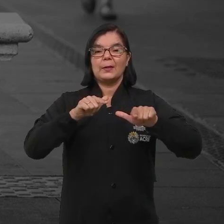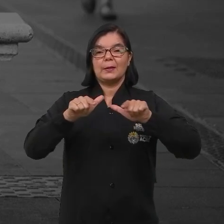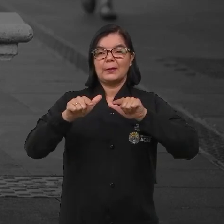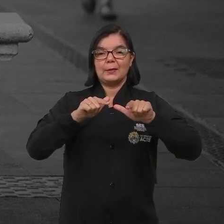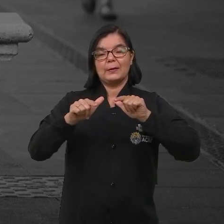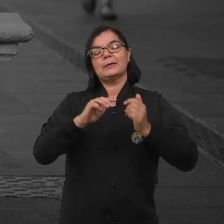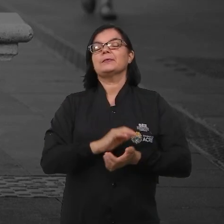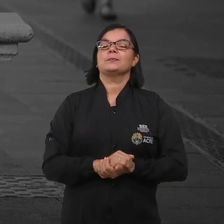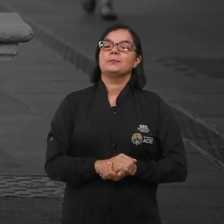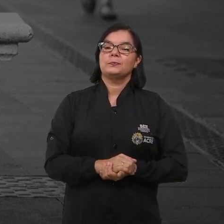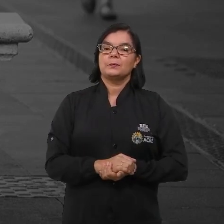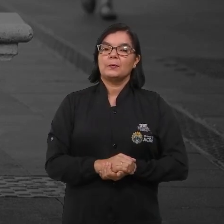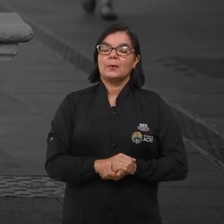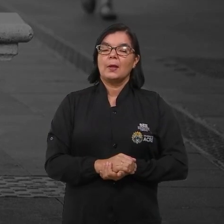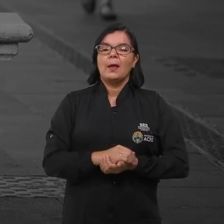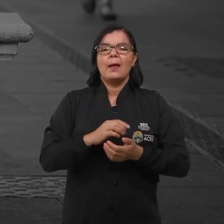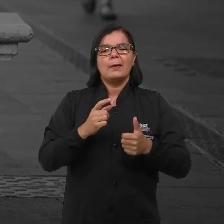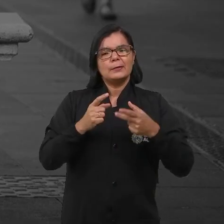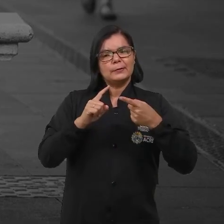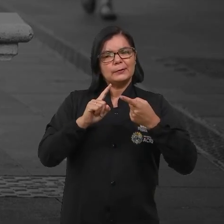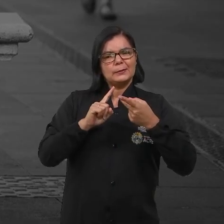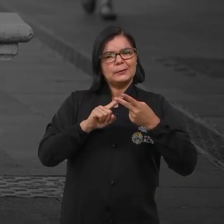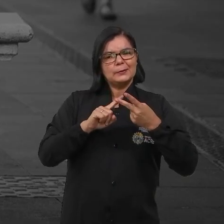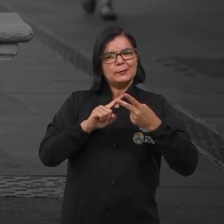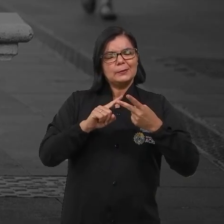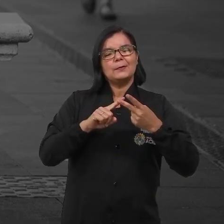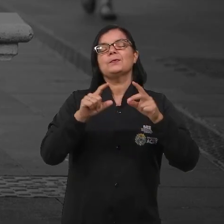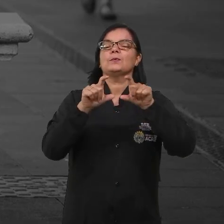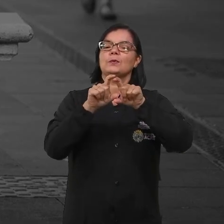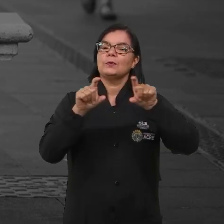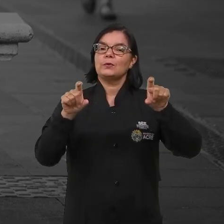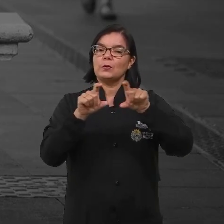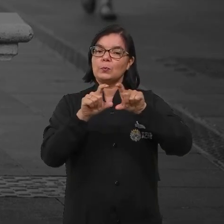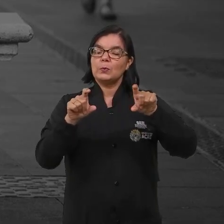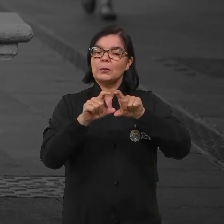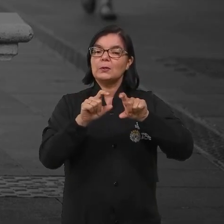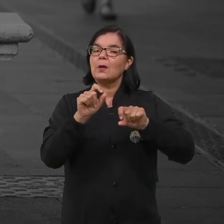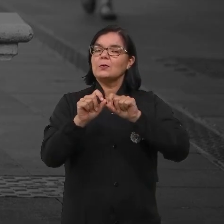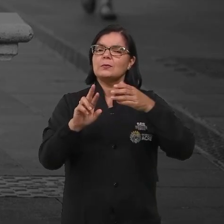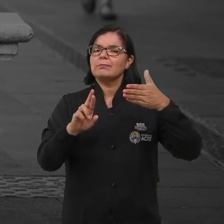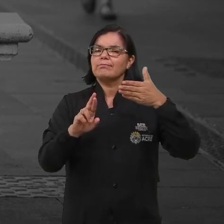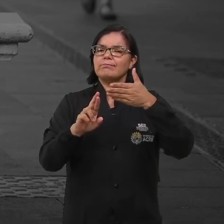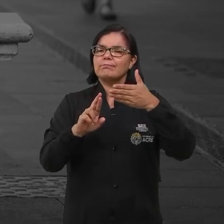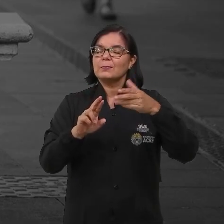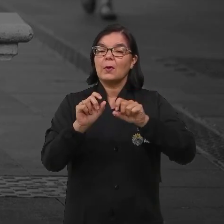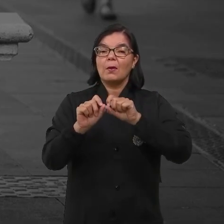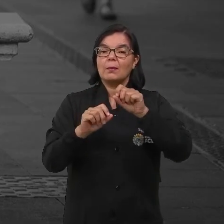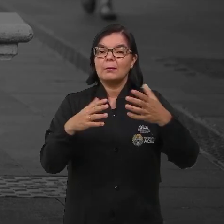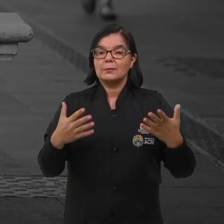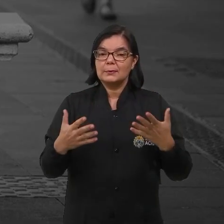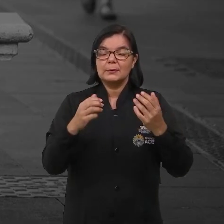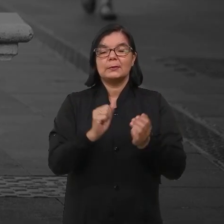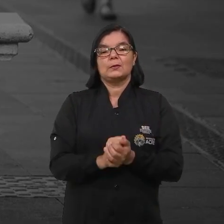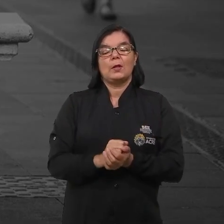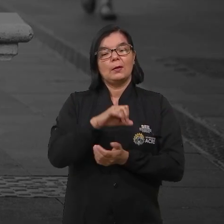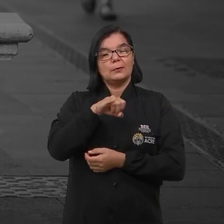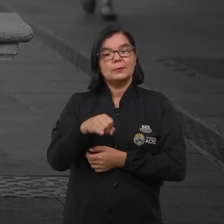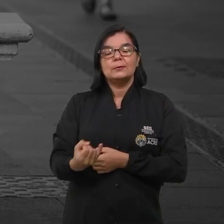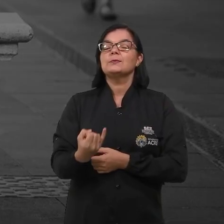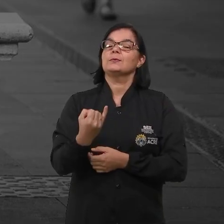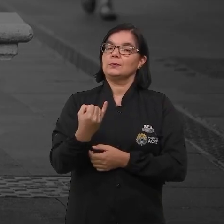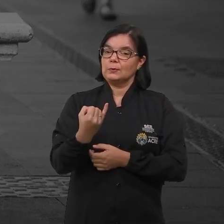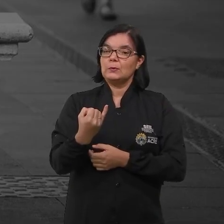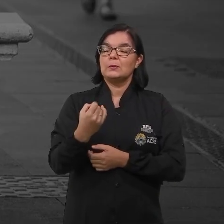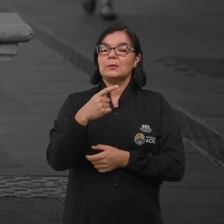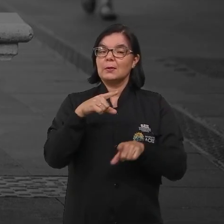trabalho. Ou seja, essa segunda informação, ela está se reportando justamente a quê? As